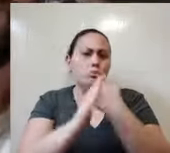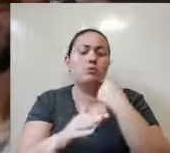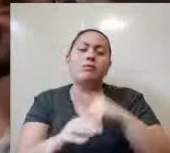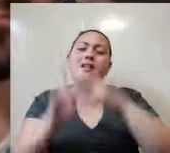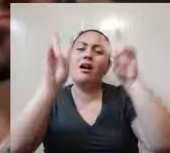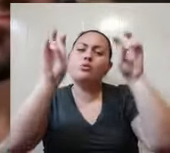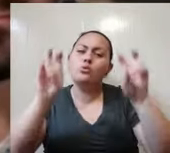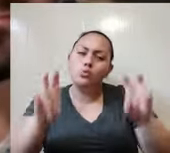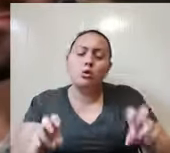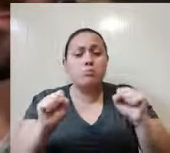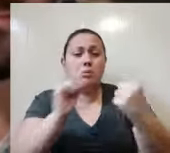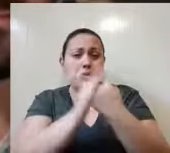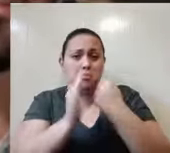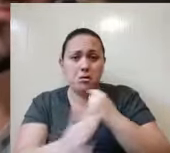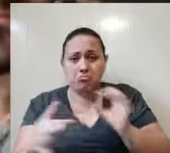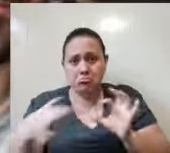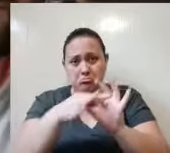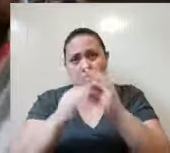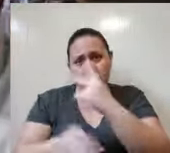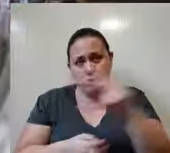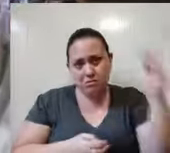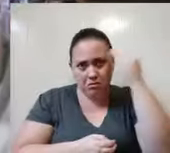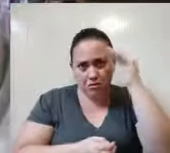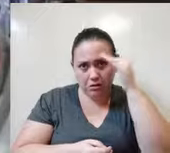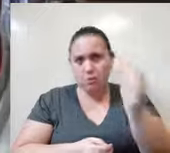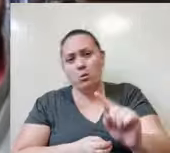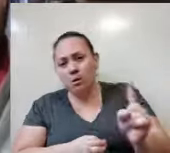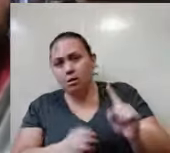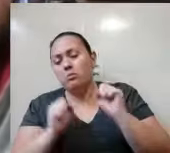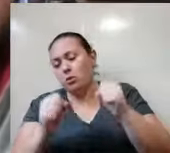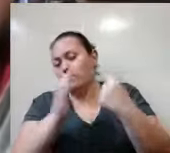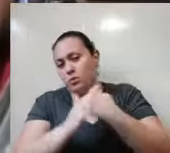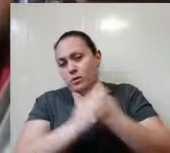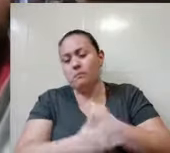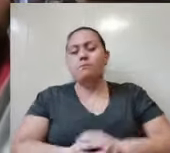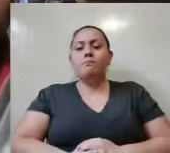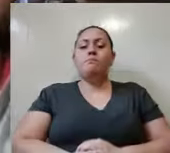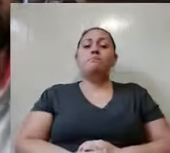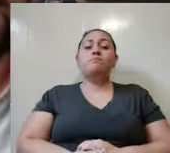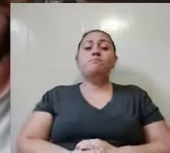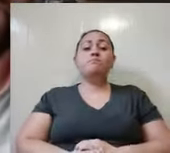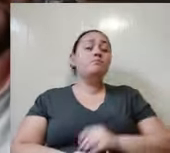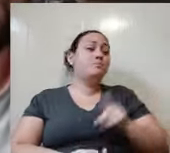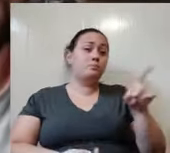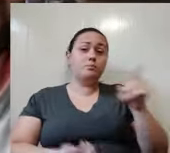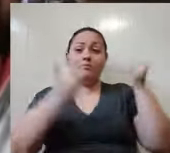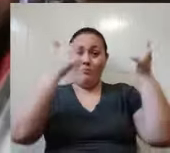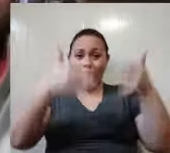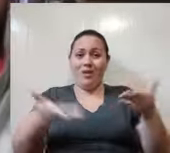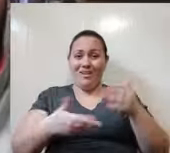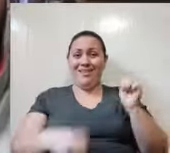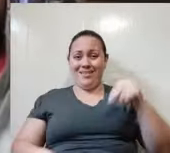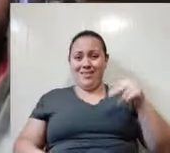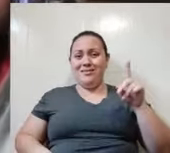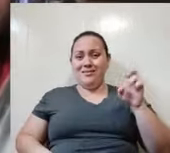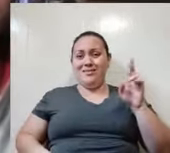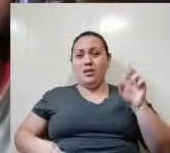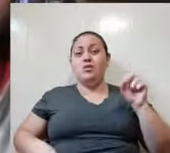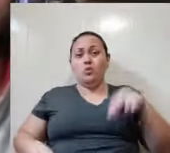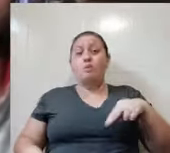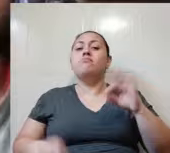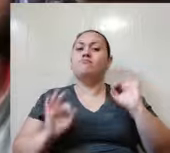coisas para saber se tá fazendo um pouco de sentido para vocês que estão nos ouvindo. E isso que tu falou, Anderson, é exatamente isso, assim, né? Daí,